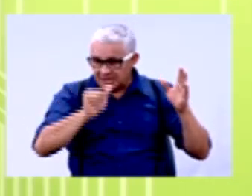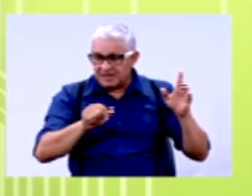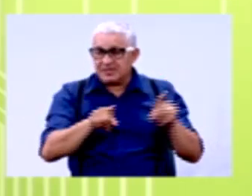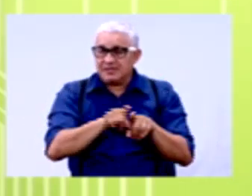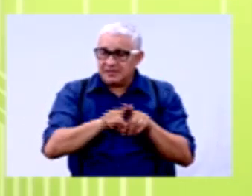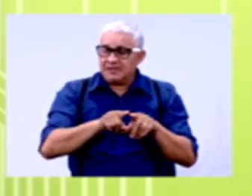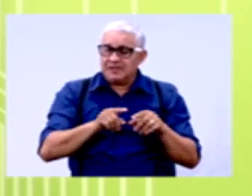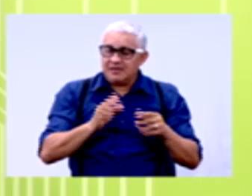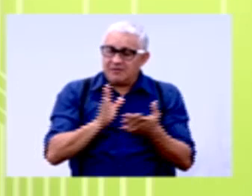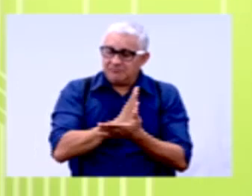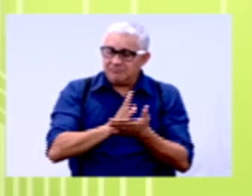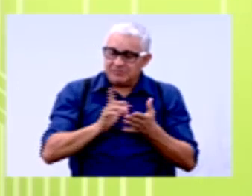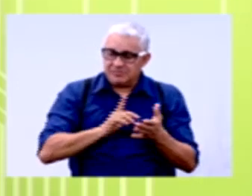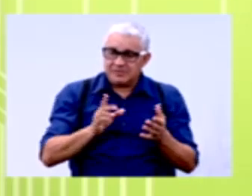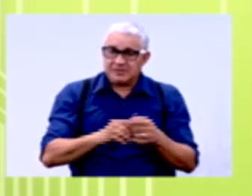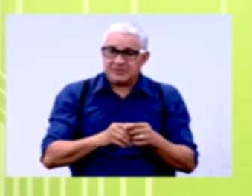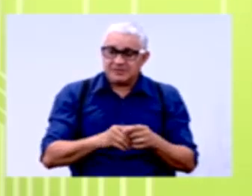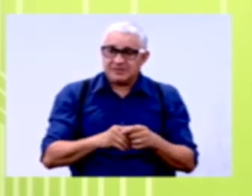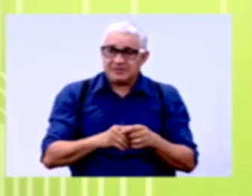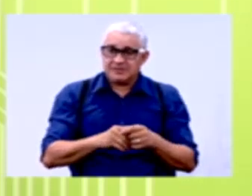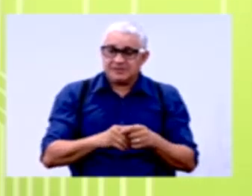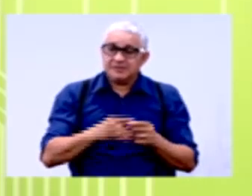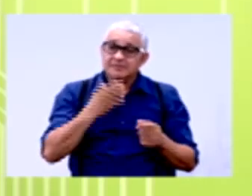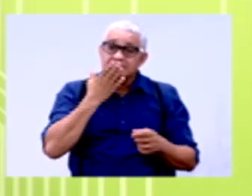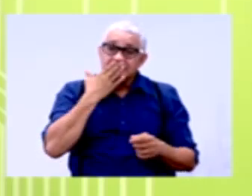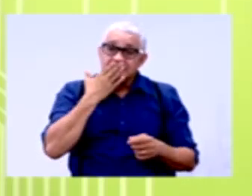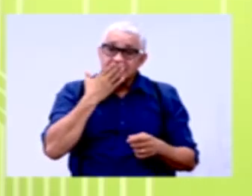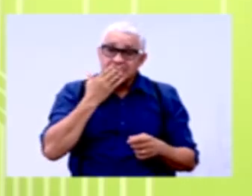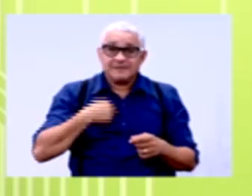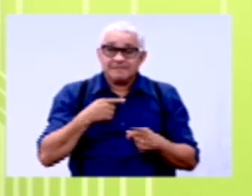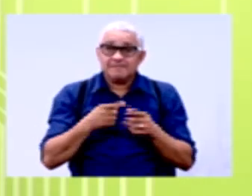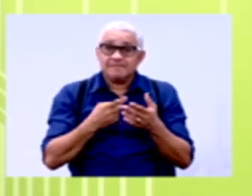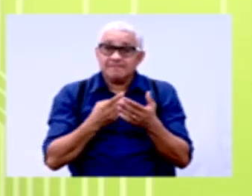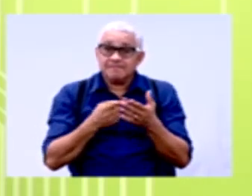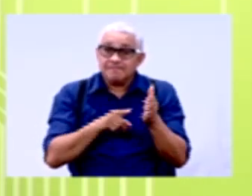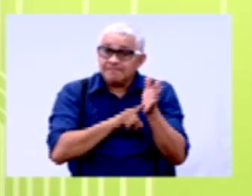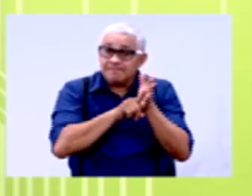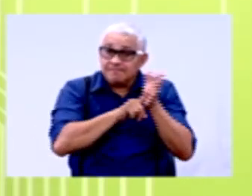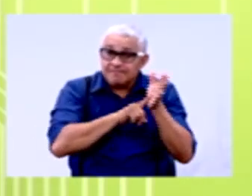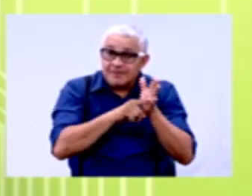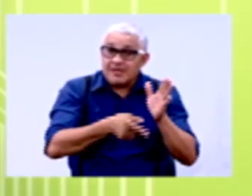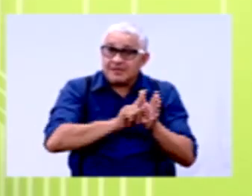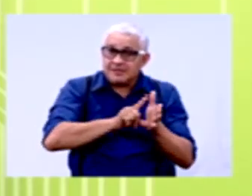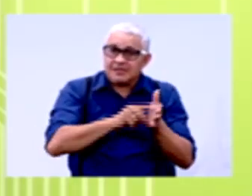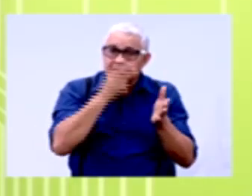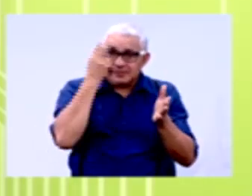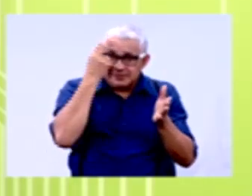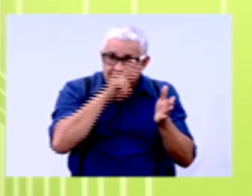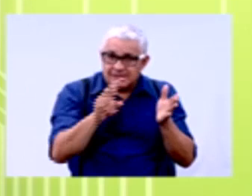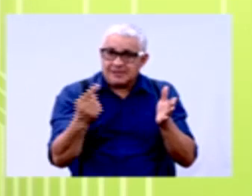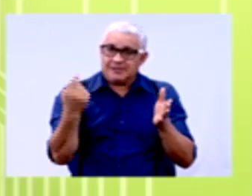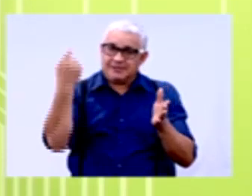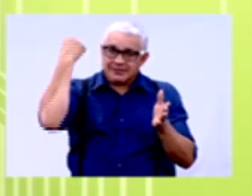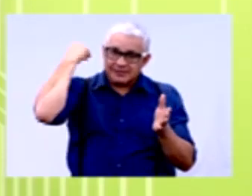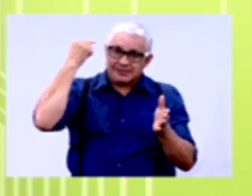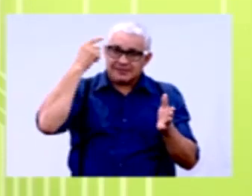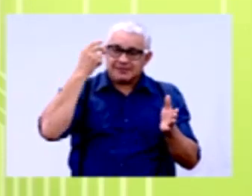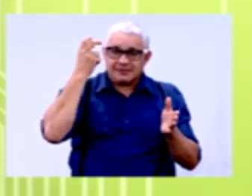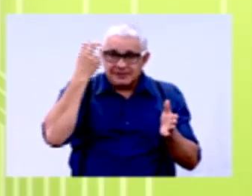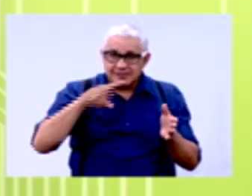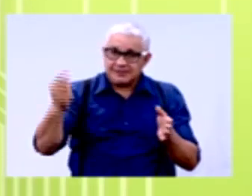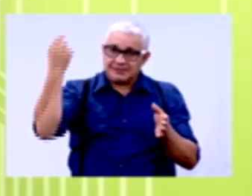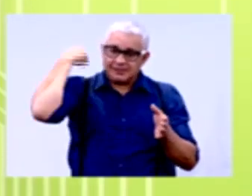as propagandas vêm justamente no formato que a gente estava pesquisando algo há 2 dias, 3 dias atrás, 5 dias